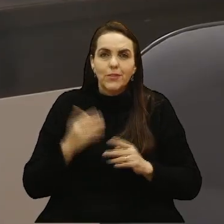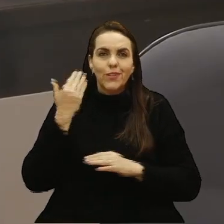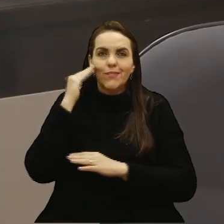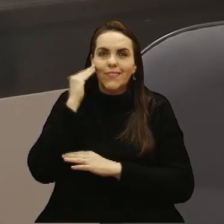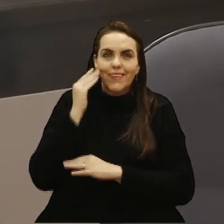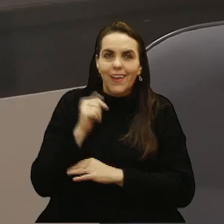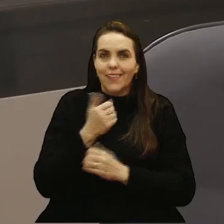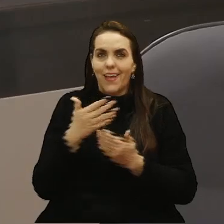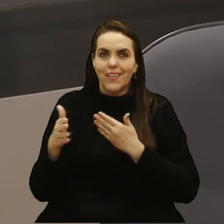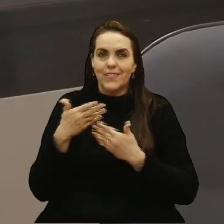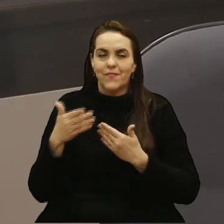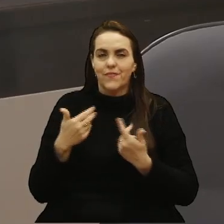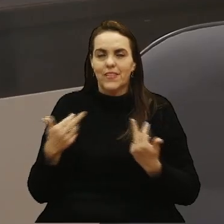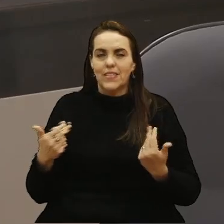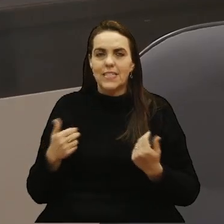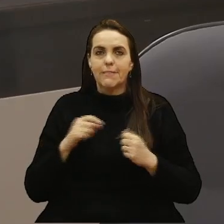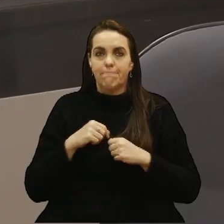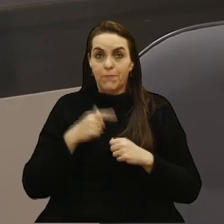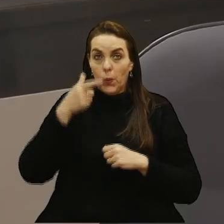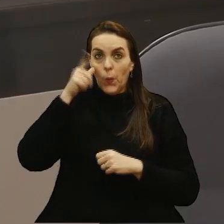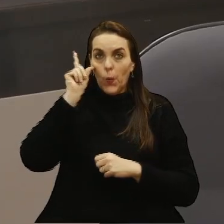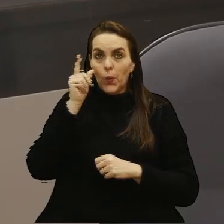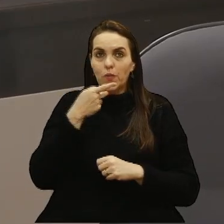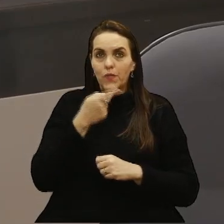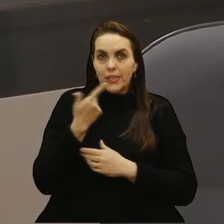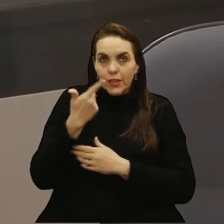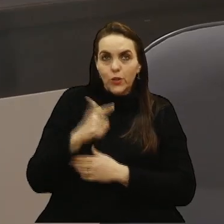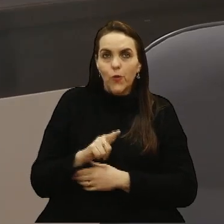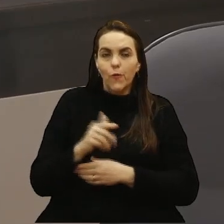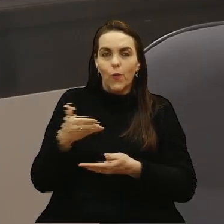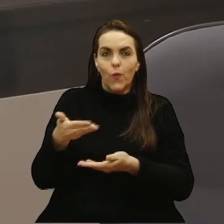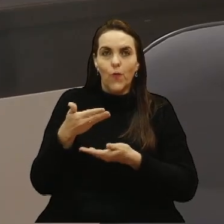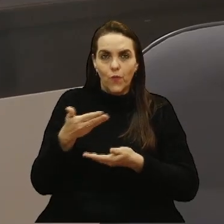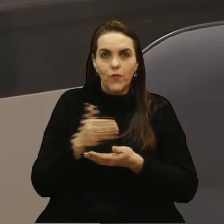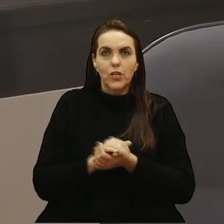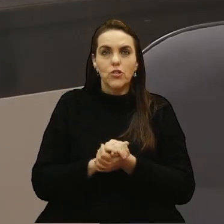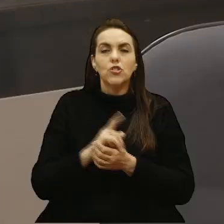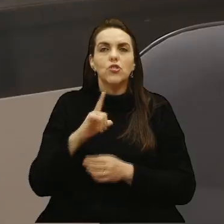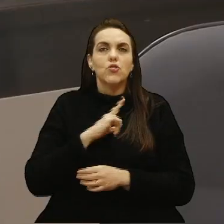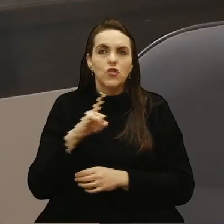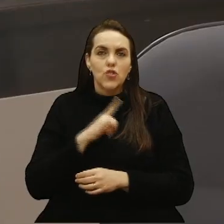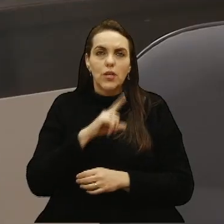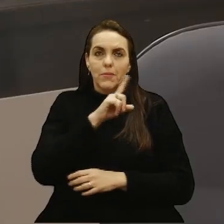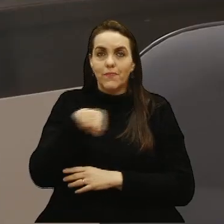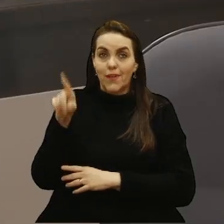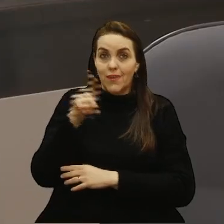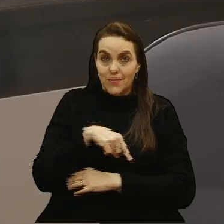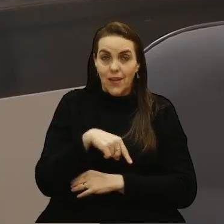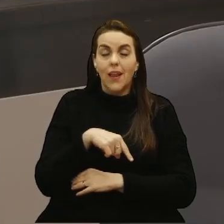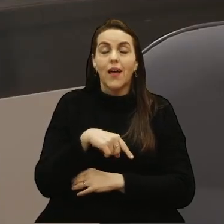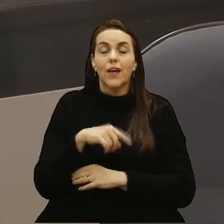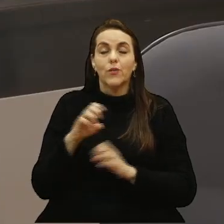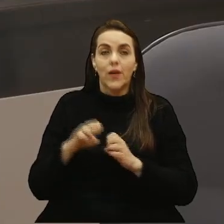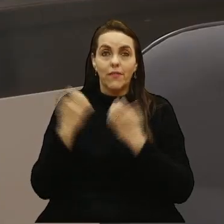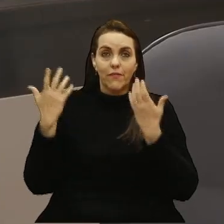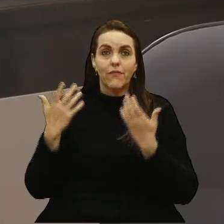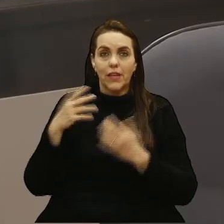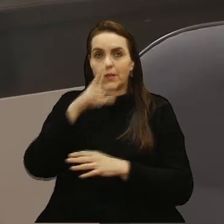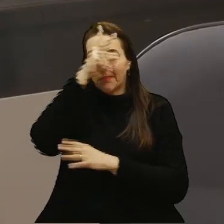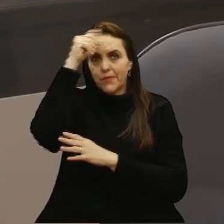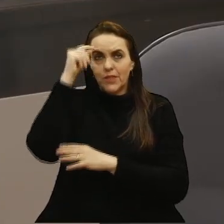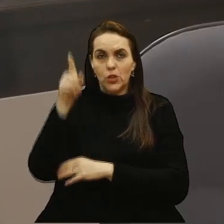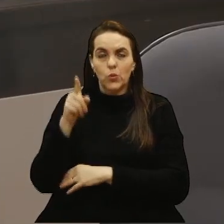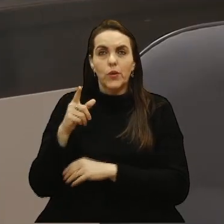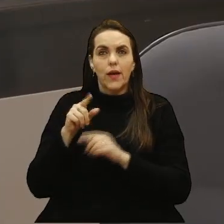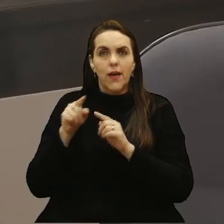ser justo nas cobranças. Aqui ontem eu reforcei o convite que tinha, depois foi cancelado o evento do Executivo ali, né? Que ia ser na